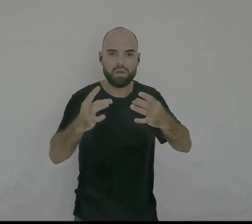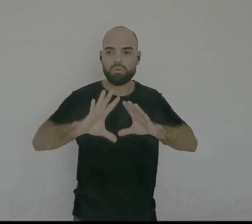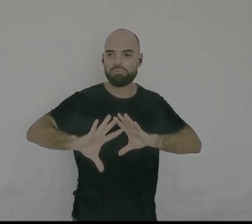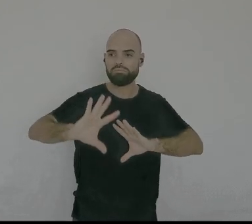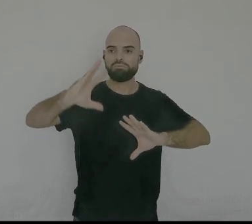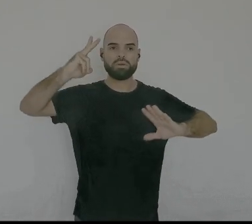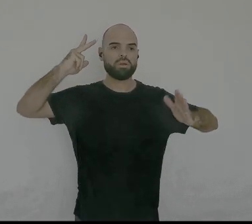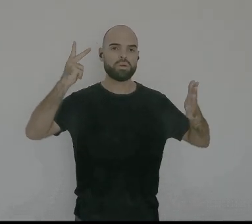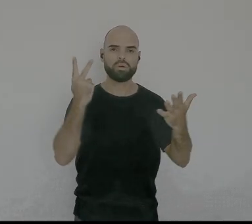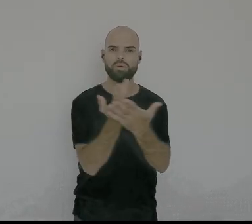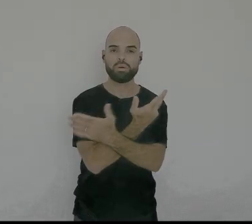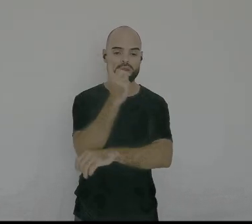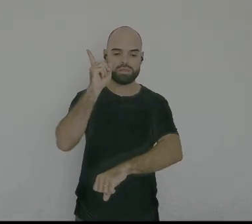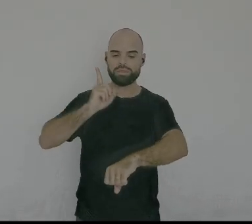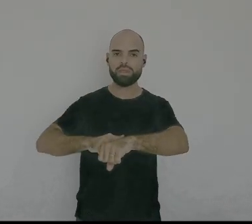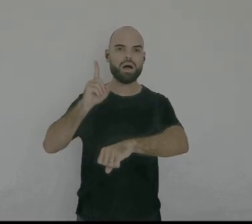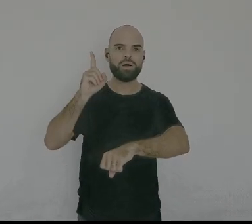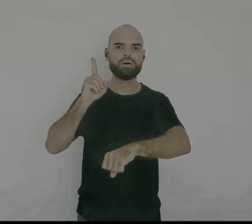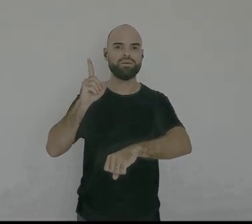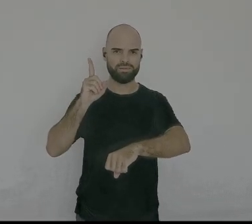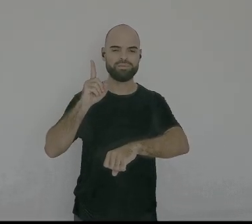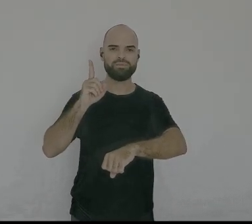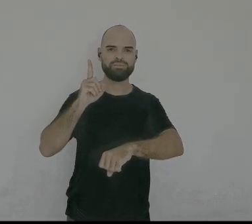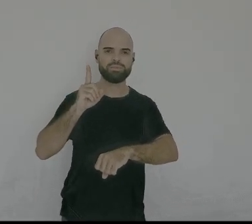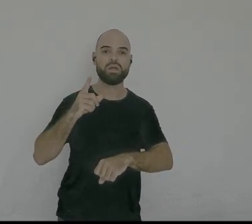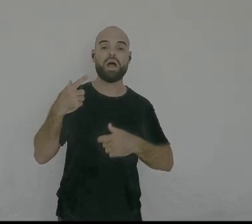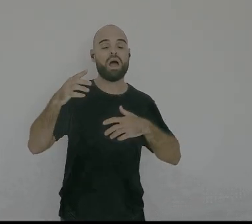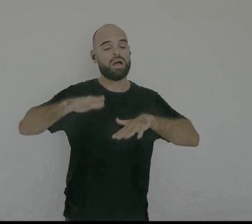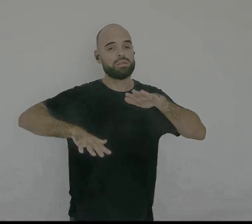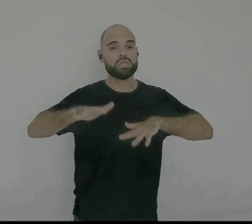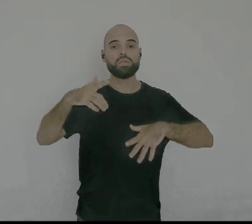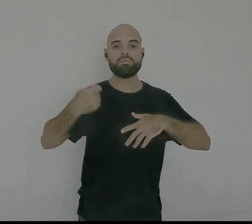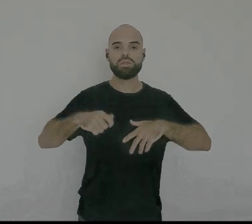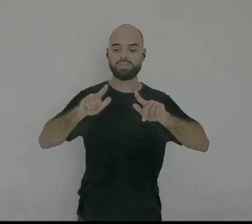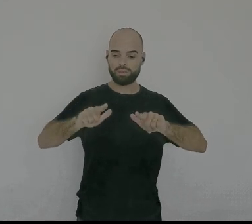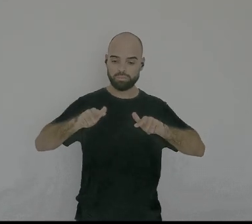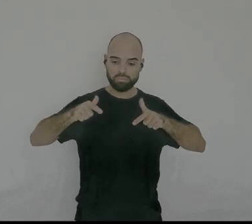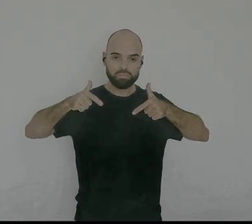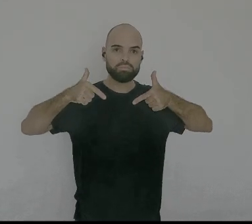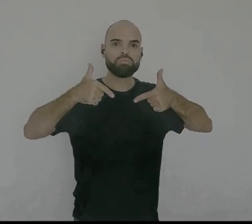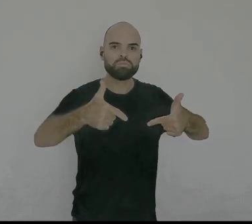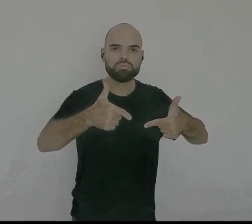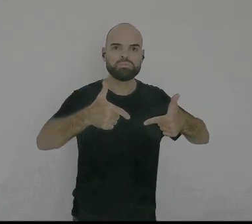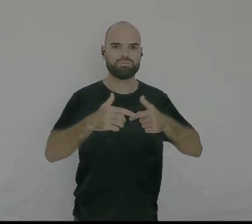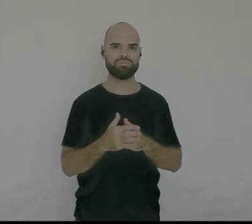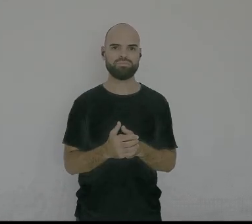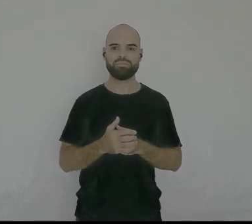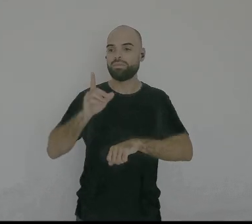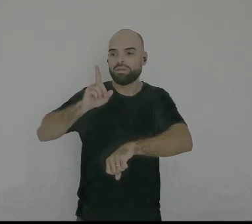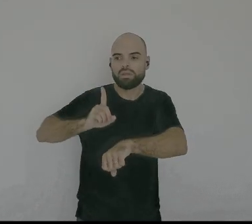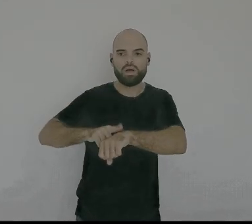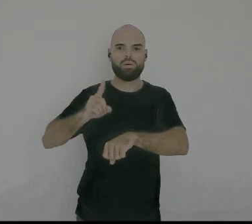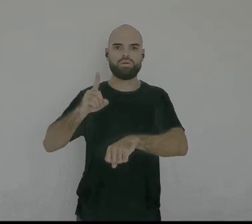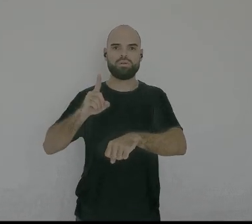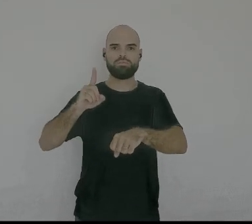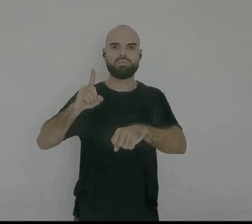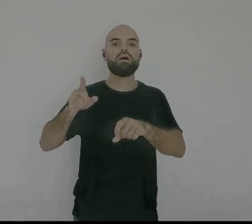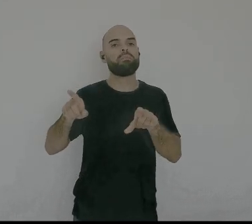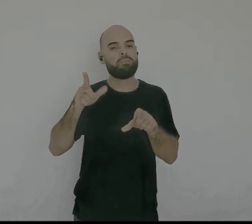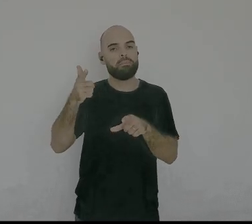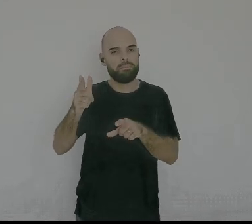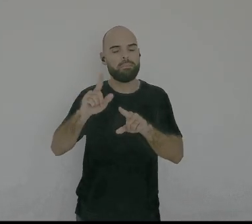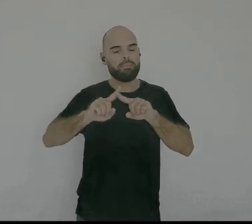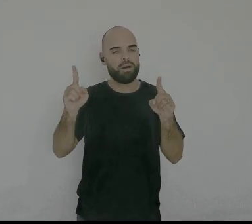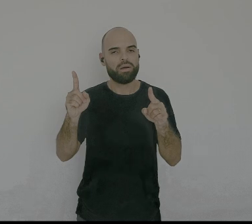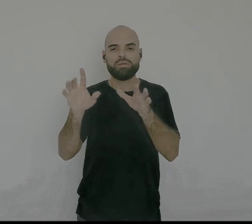eventos agudos, que demandam respostas que podem ser episódicas,